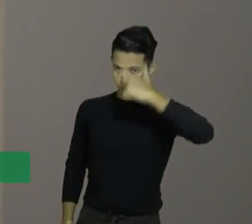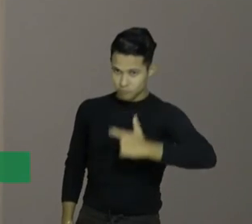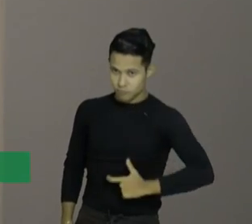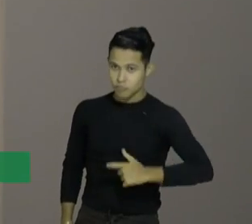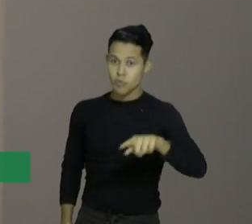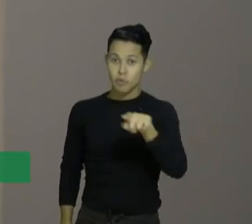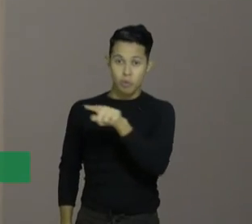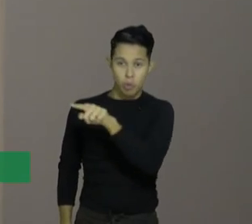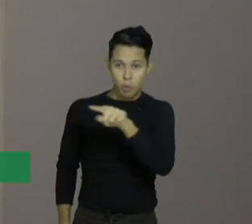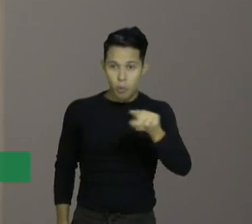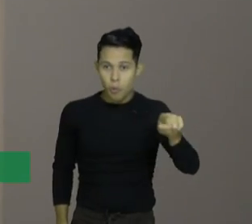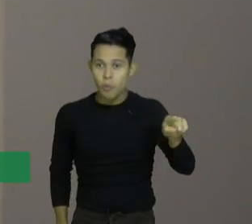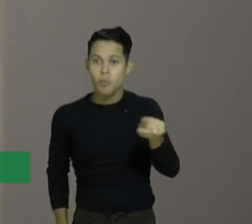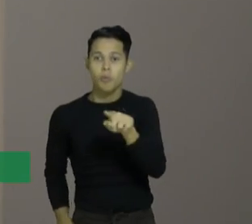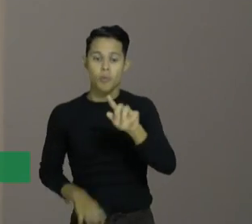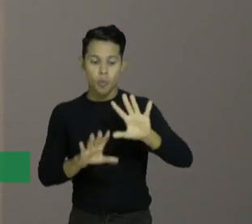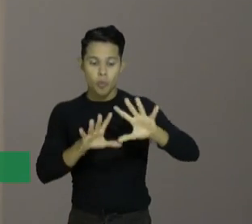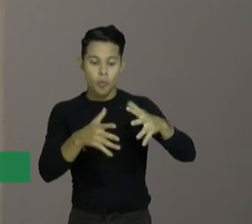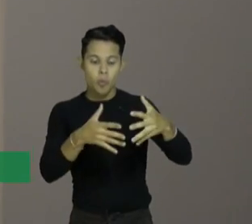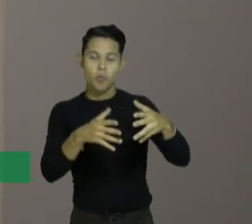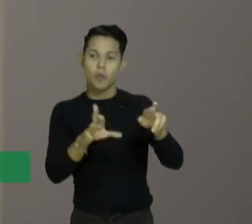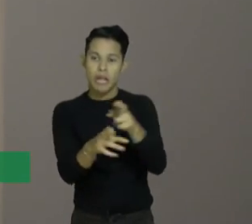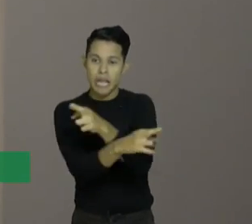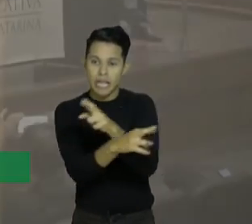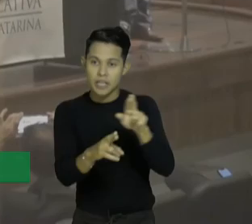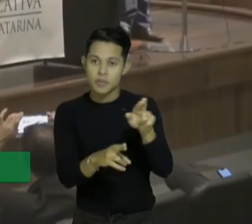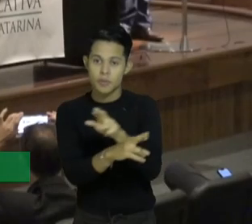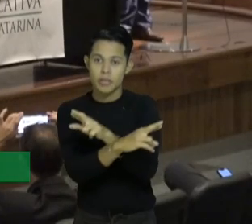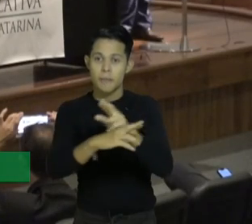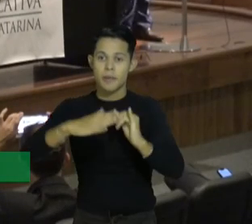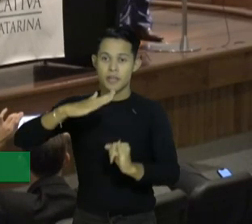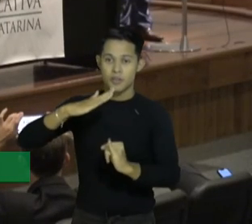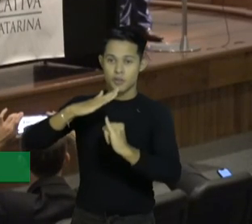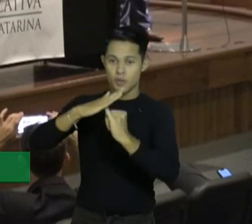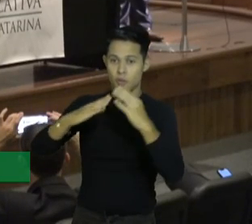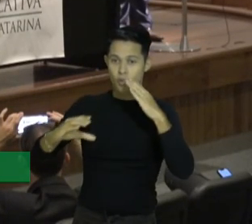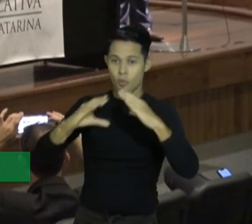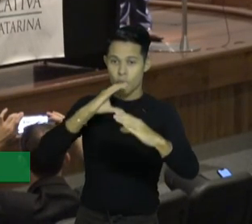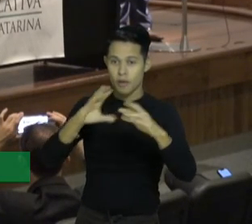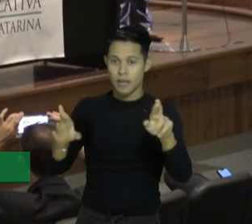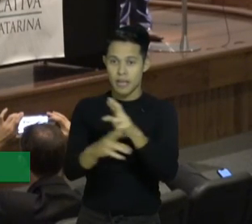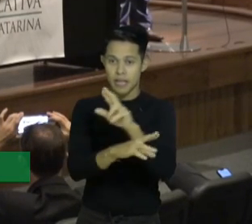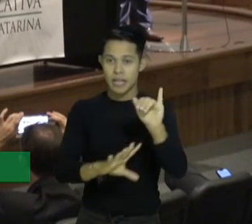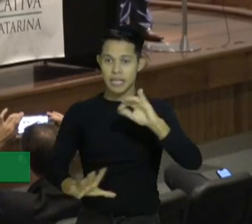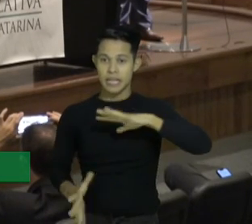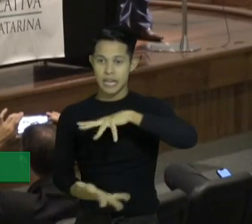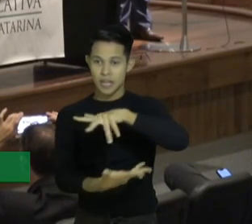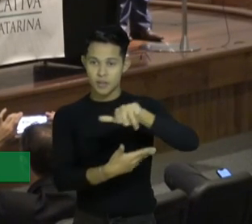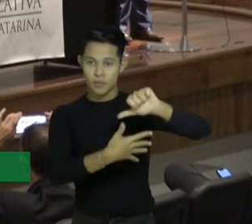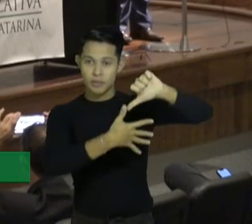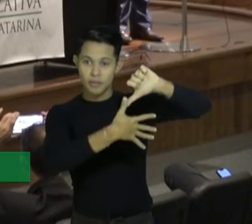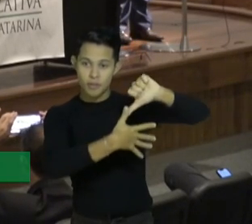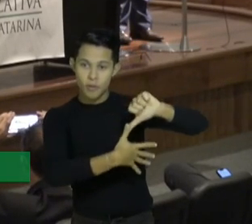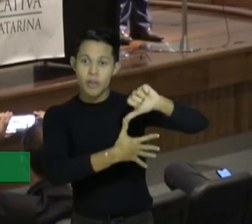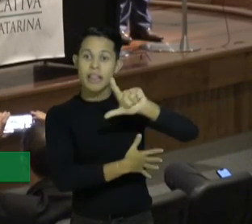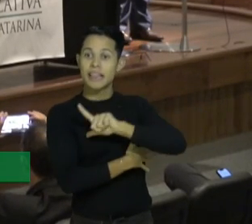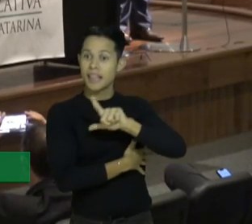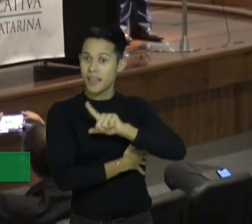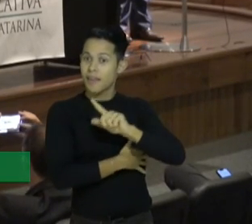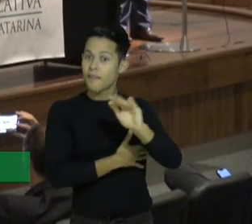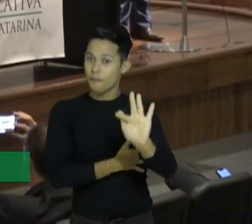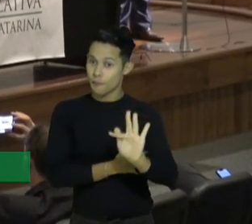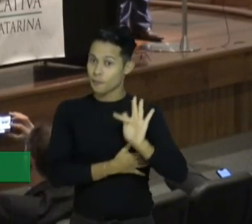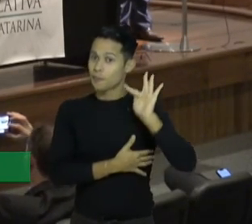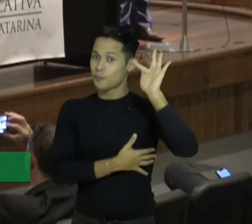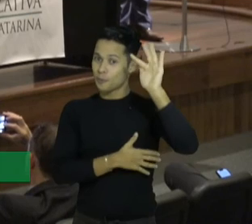comissão de relacionamento institucional comunicação relações internacionais e do Mercosul tenha outros eventos